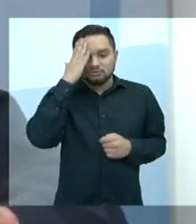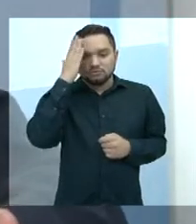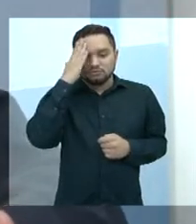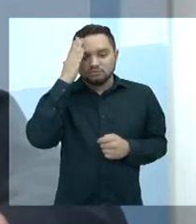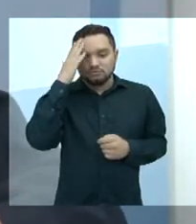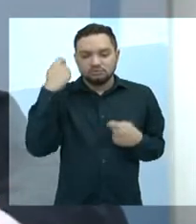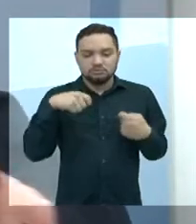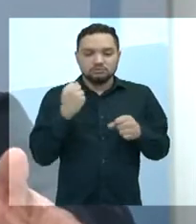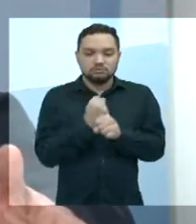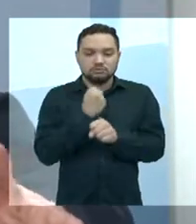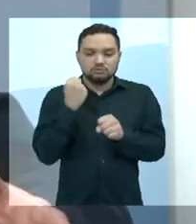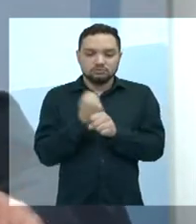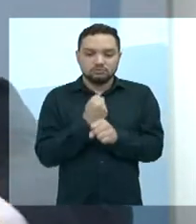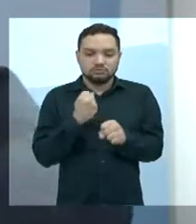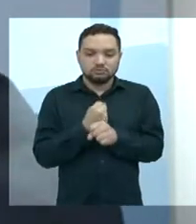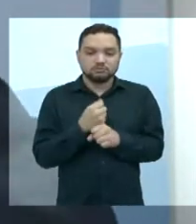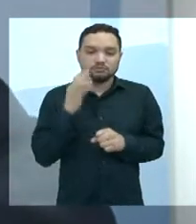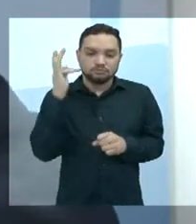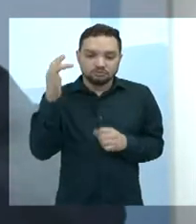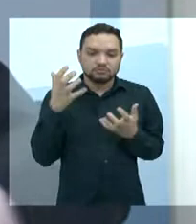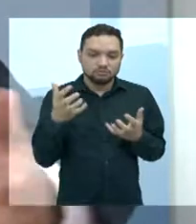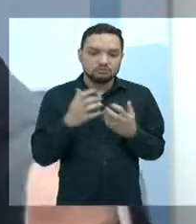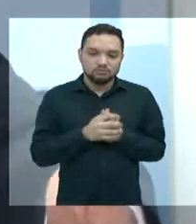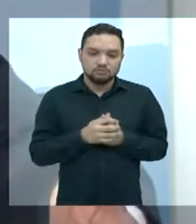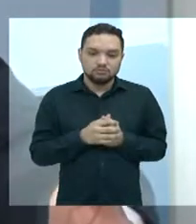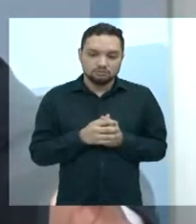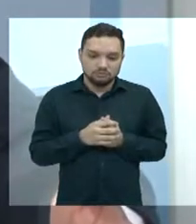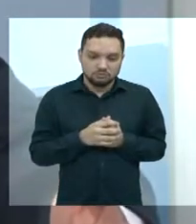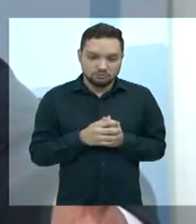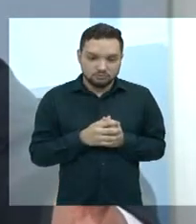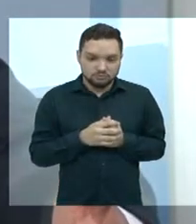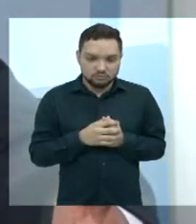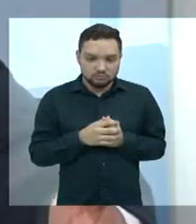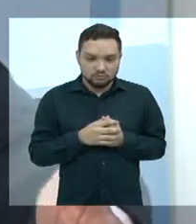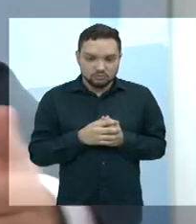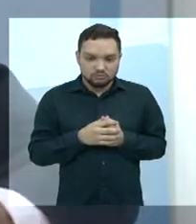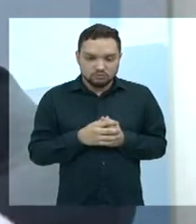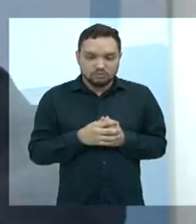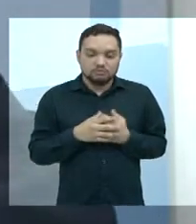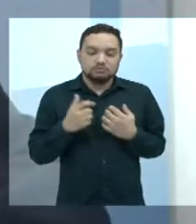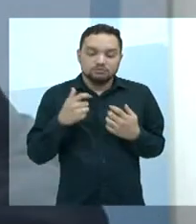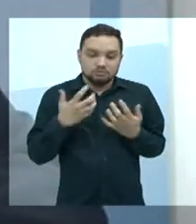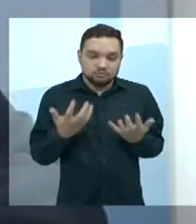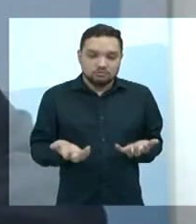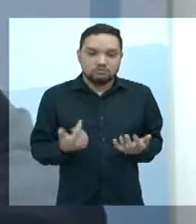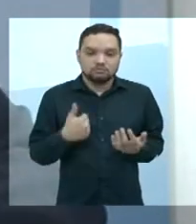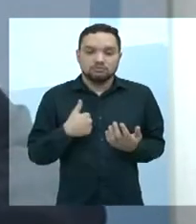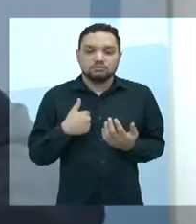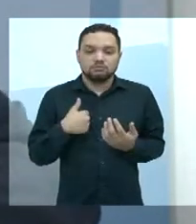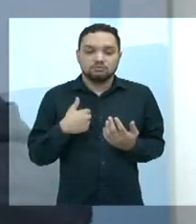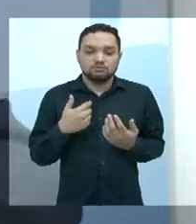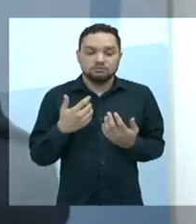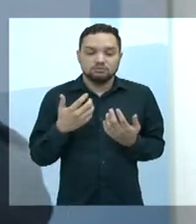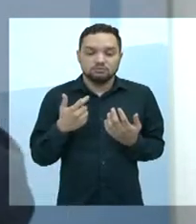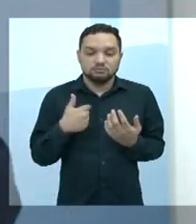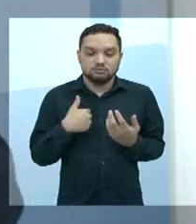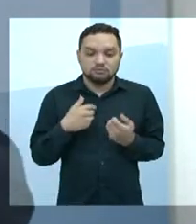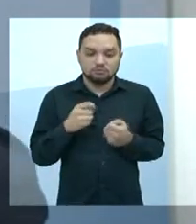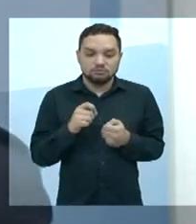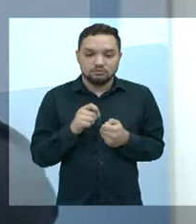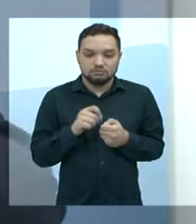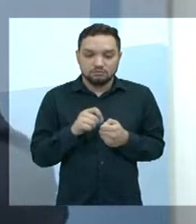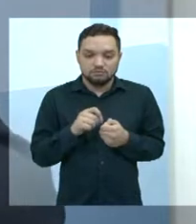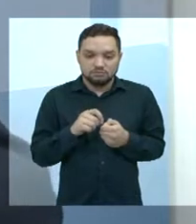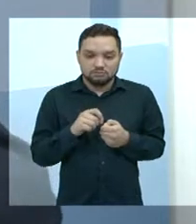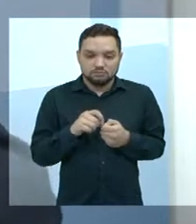fosse construída lá, ele ia ficar mais difícil se eu tivesse deixado ele fora do projeto, Paulo. Então, eu não tirava ele fora